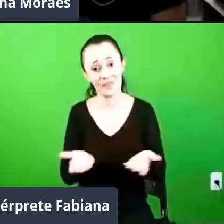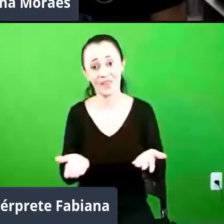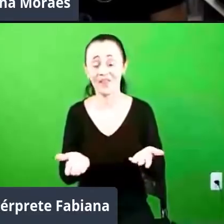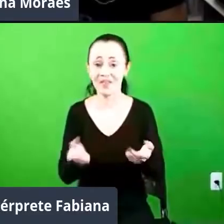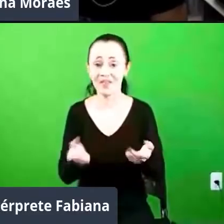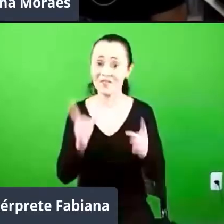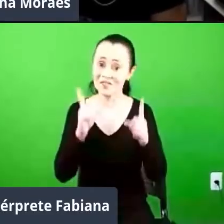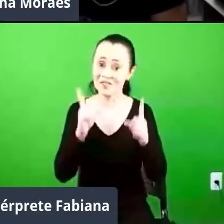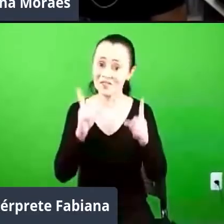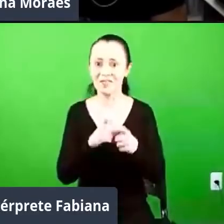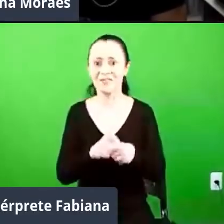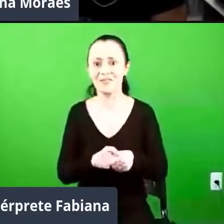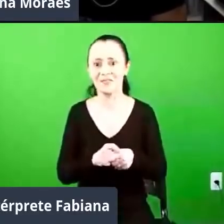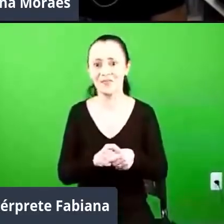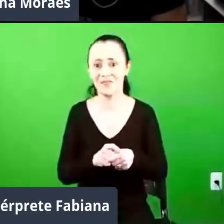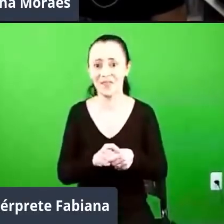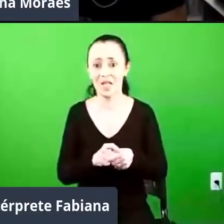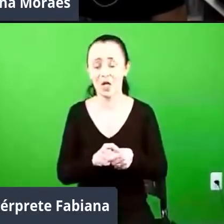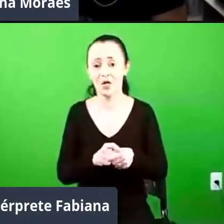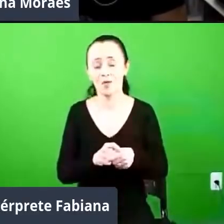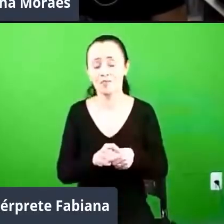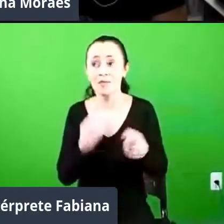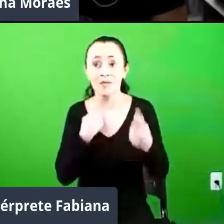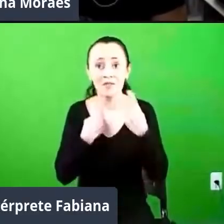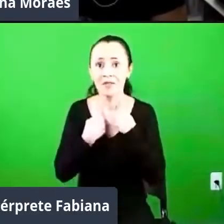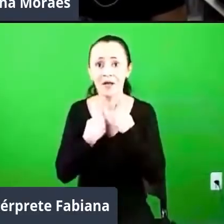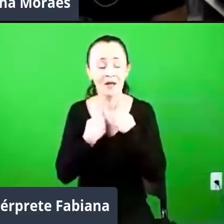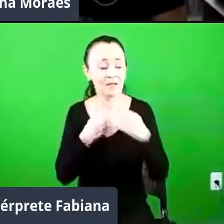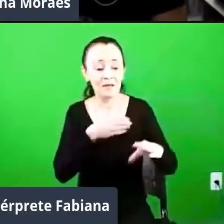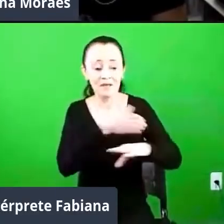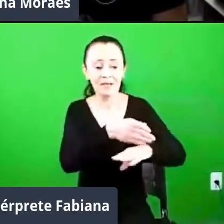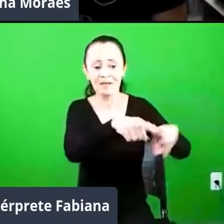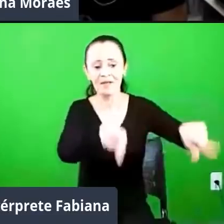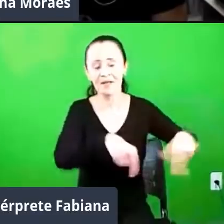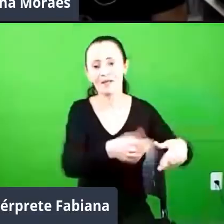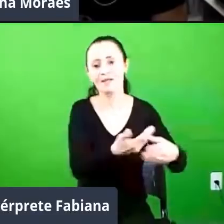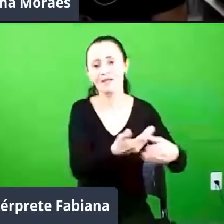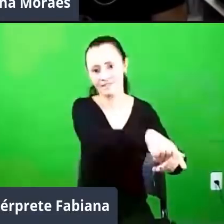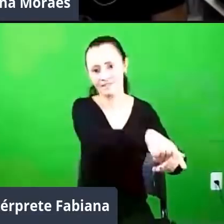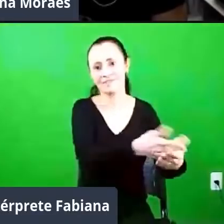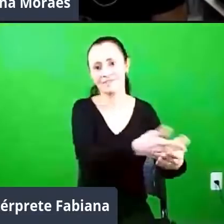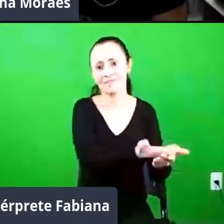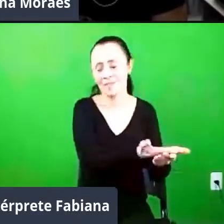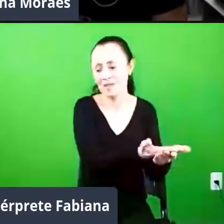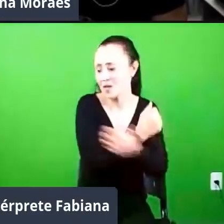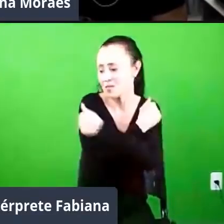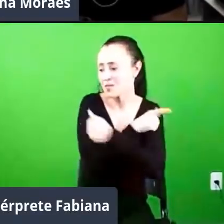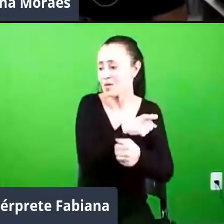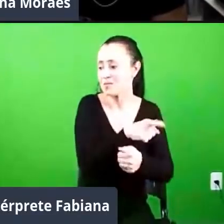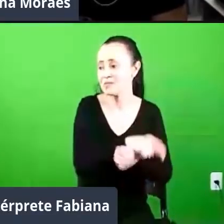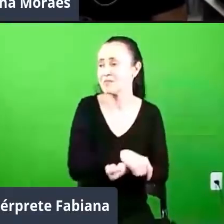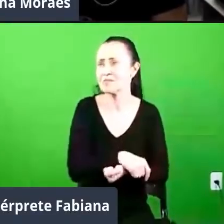Prefiro aquele meu aluno ali. Professora, eu não entendi. Professora, explica de novo. Mas, infelizmente, como disse a